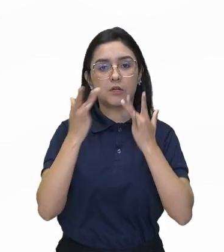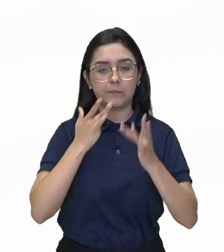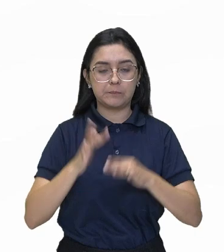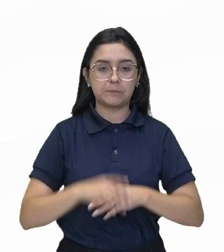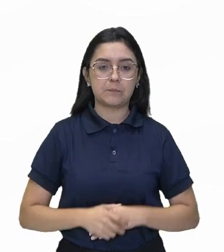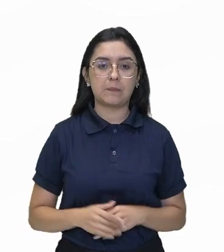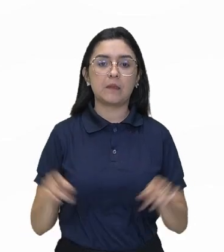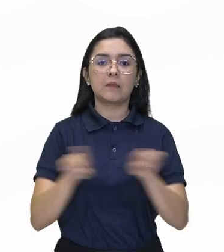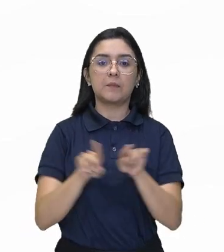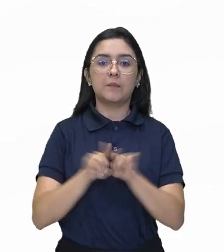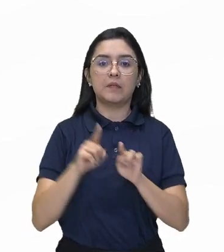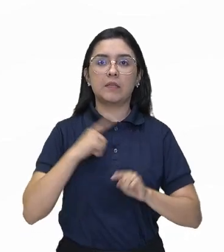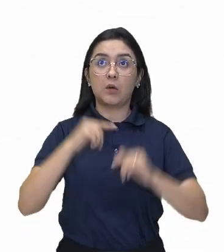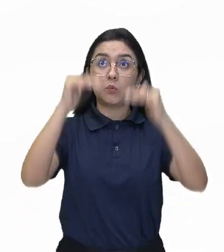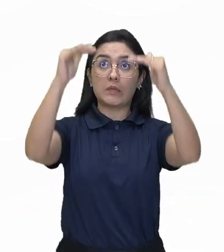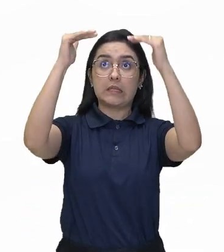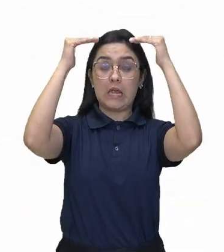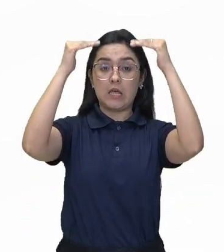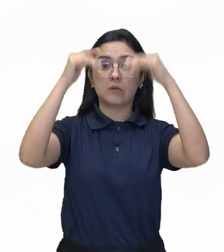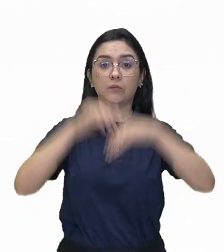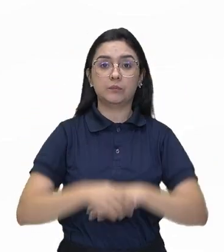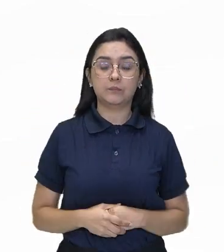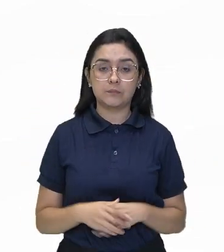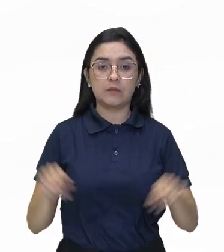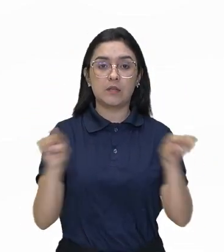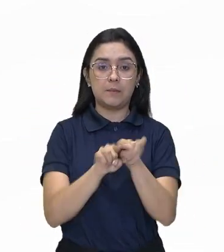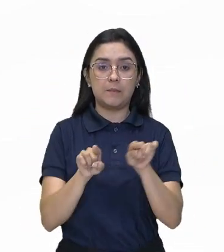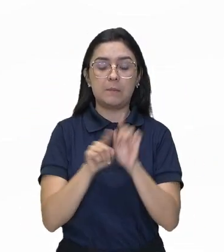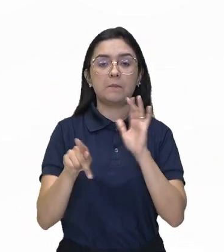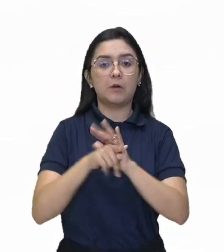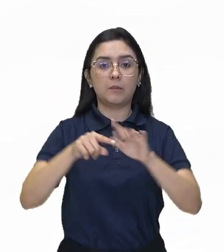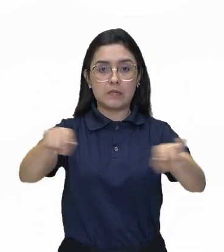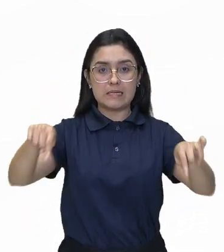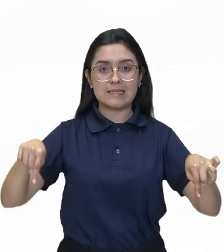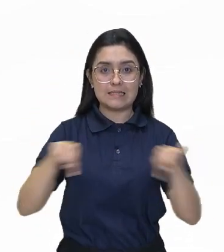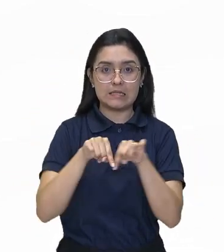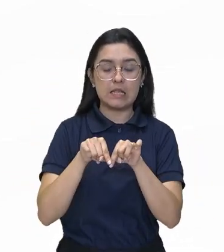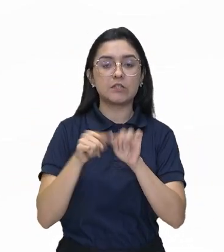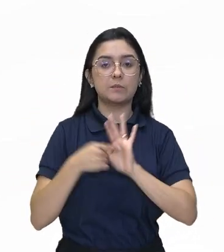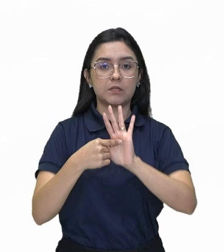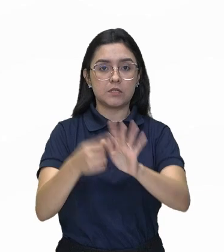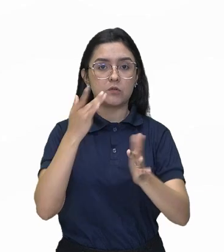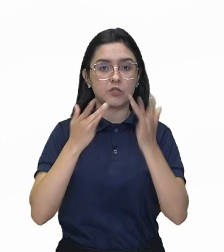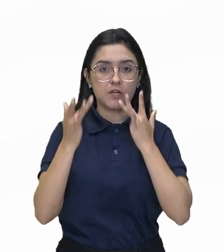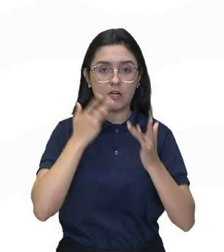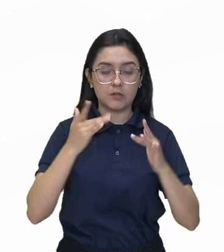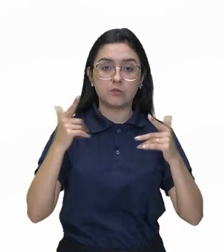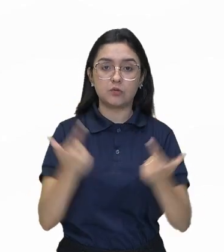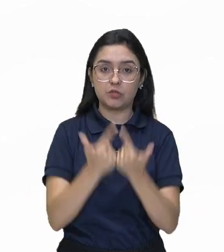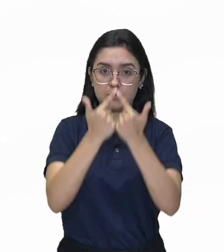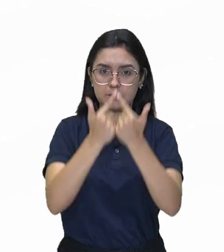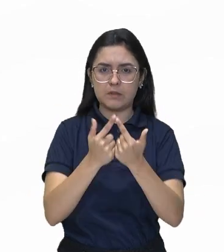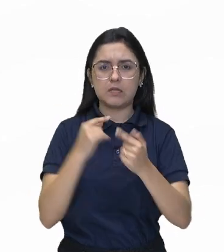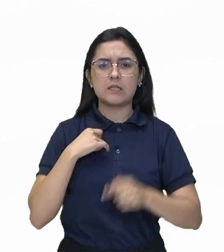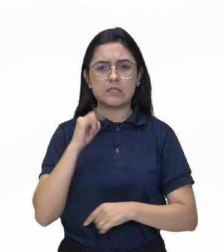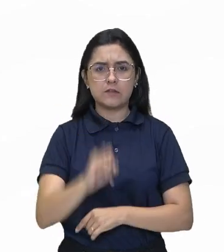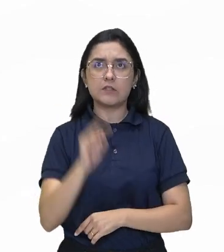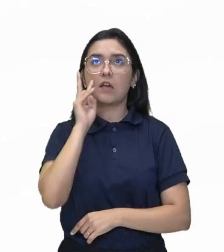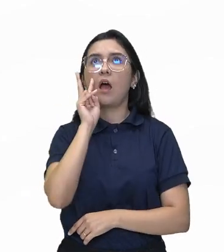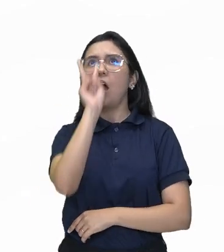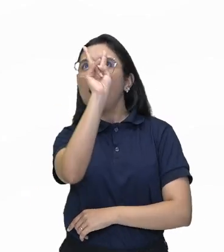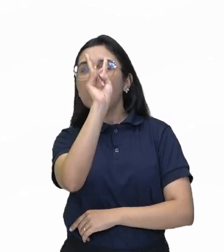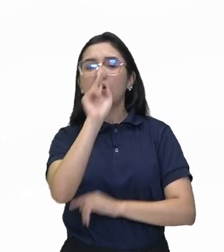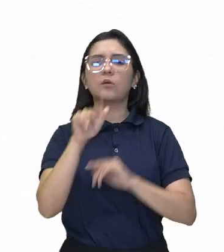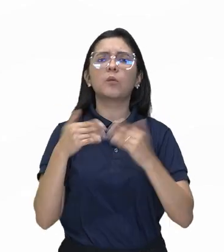o teto, né, da sala de espetáculo do Teatro Amazonas, que você olhando de baixo para cima é como se